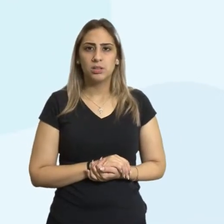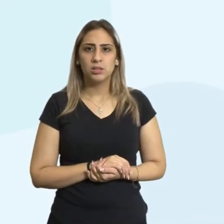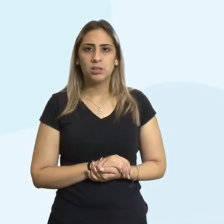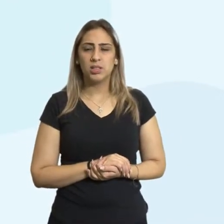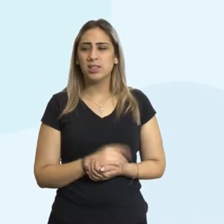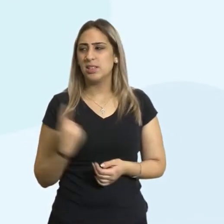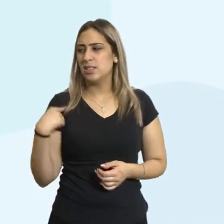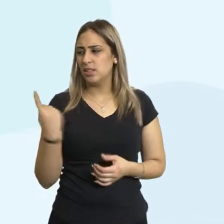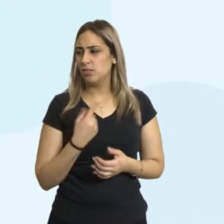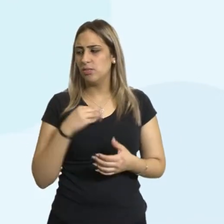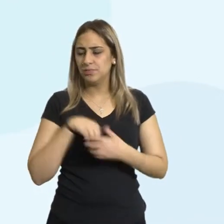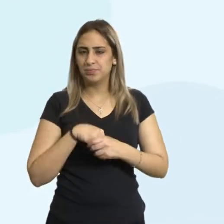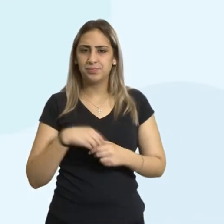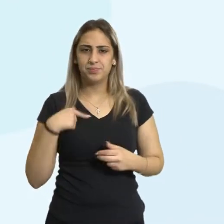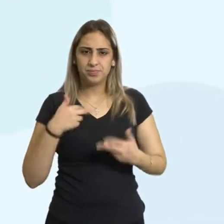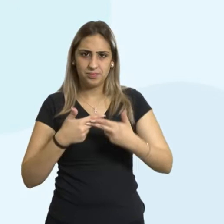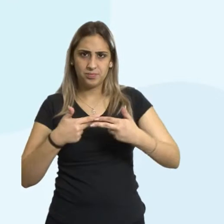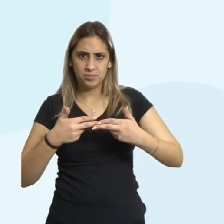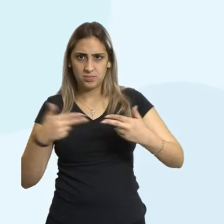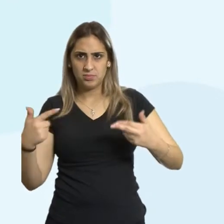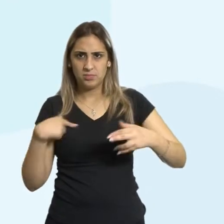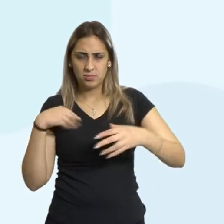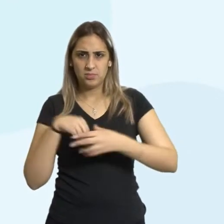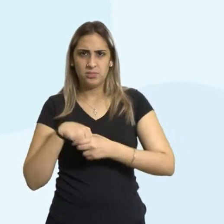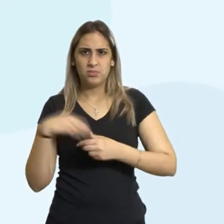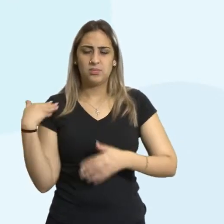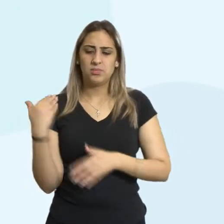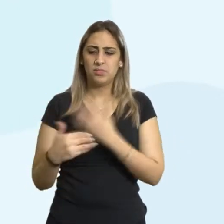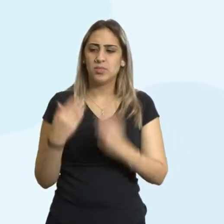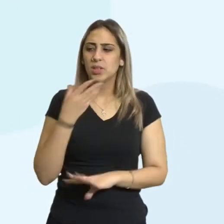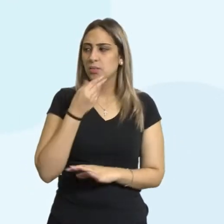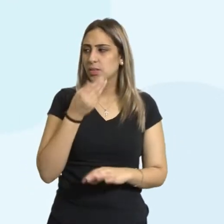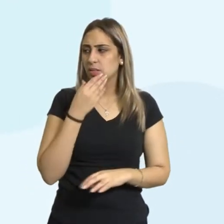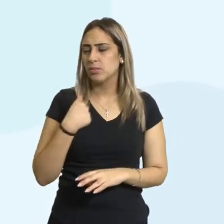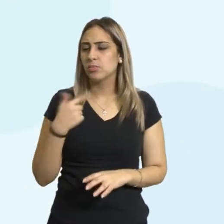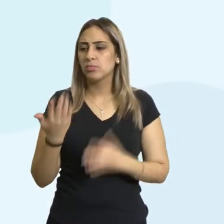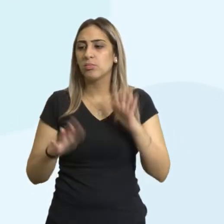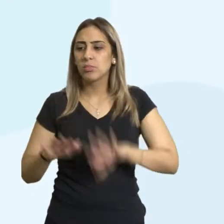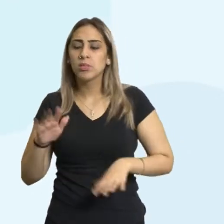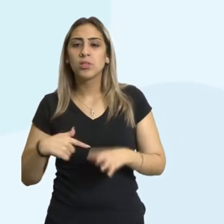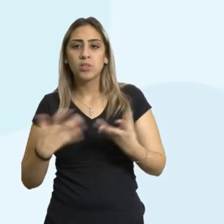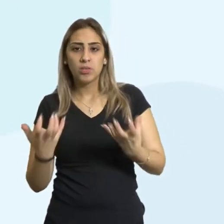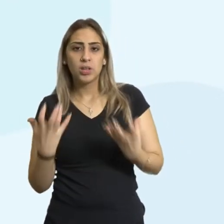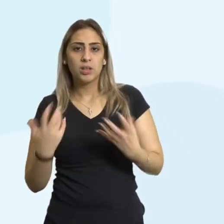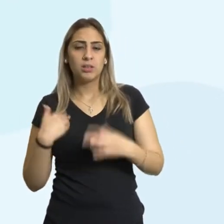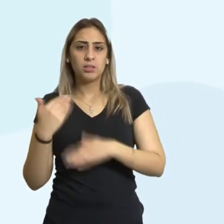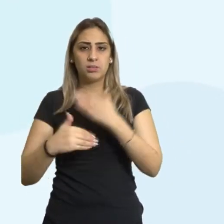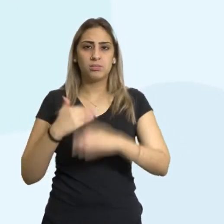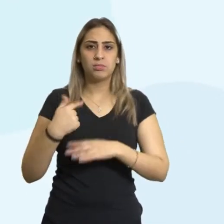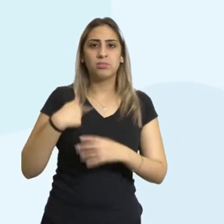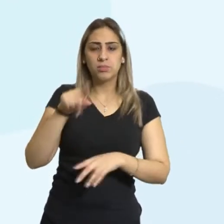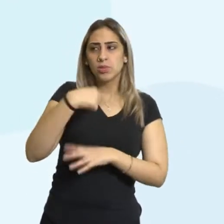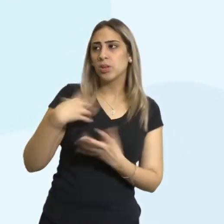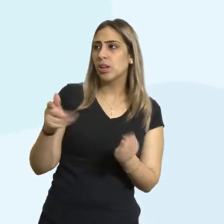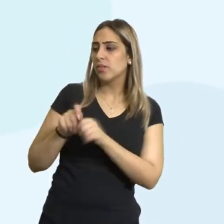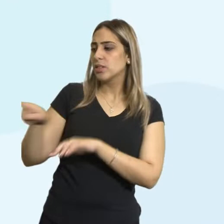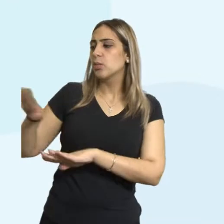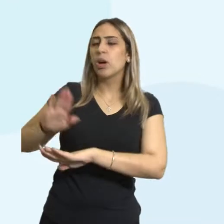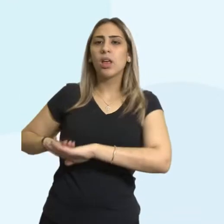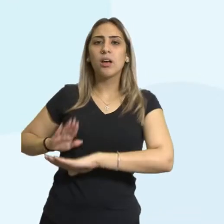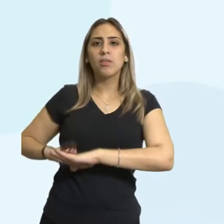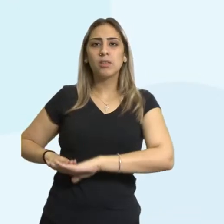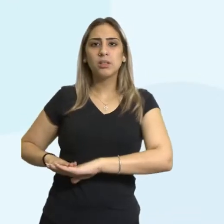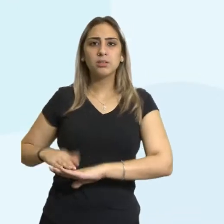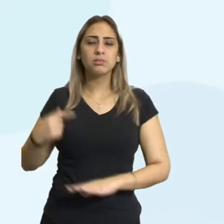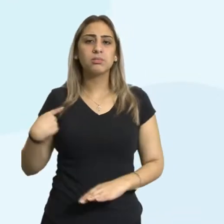conseguir fazer Todas aquelas a cobranças Mas vai ter muitos muitas meninas provavelmente que vão querer né Ah mas eu queria fazer o que ela faz E